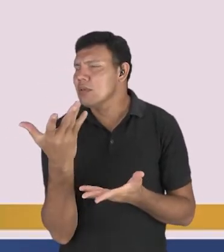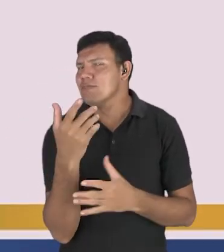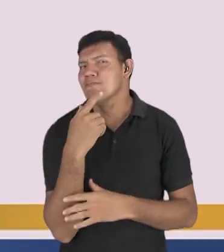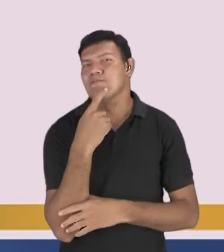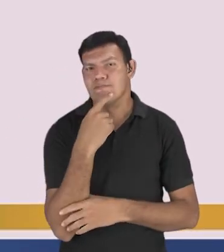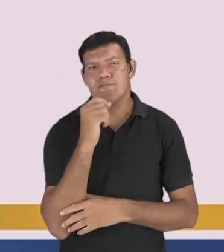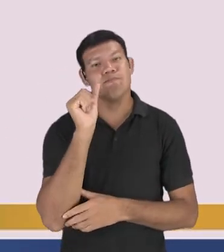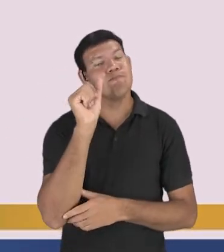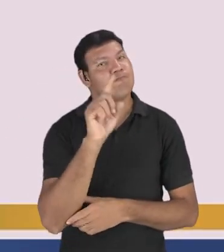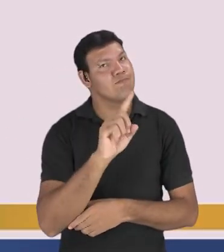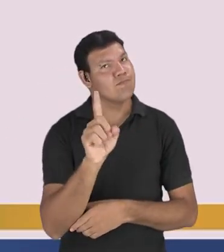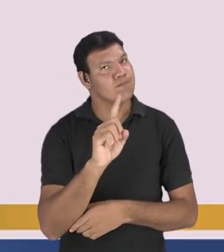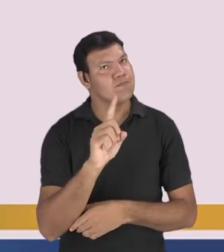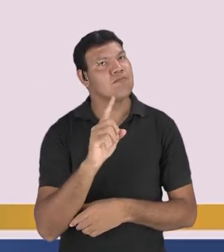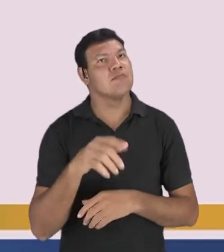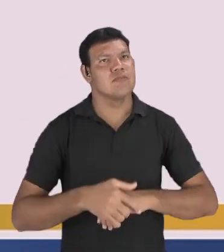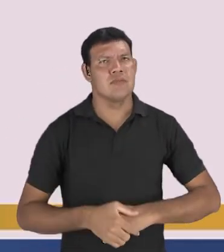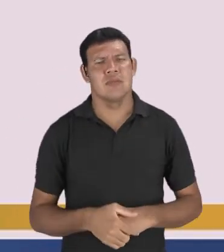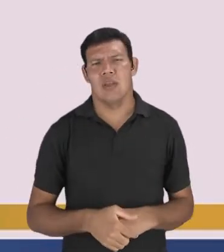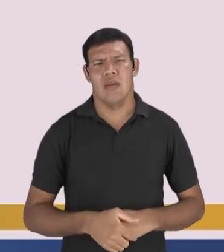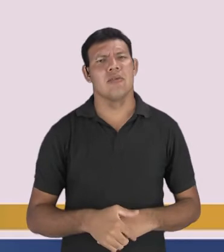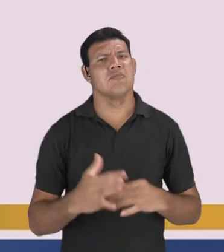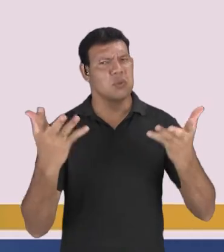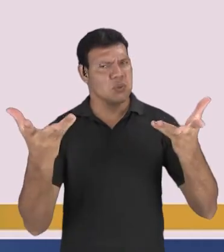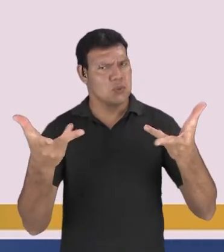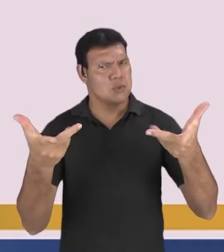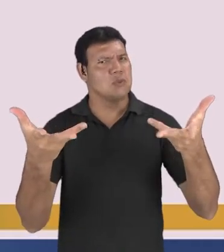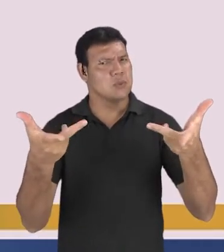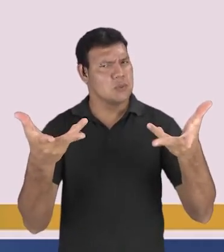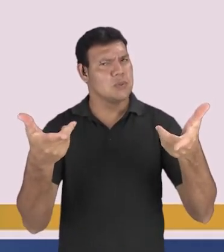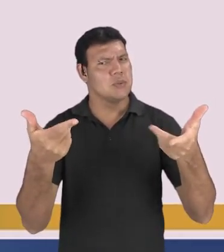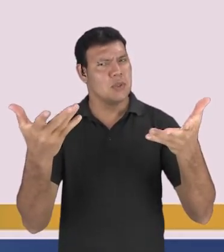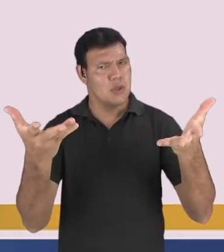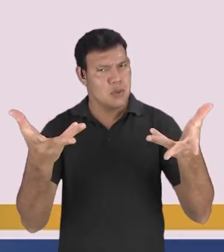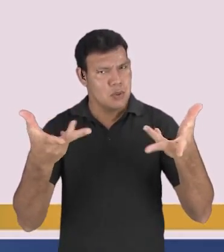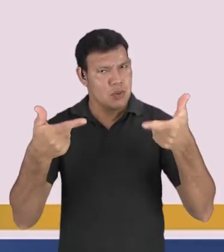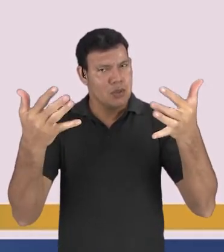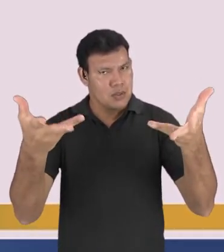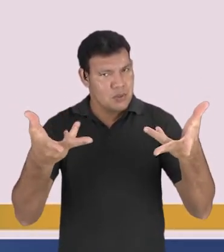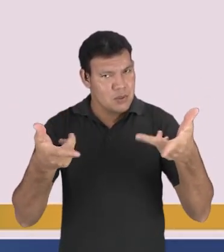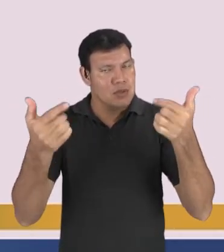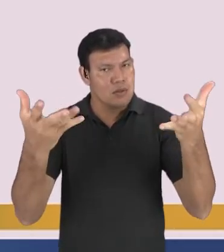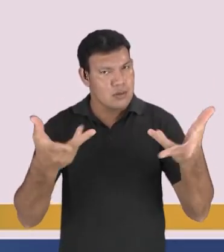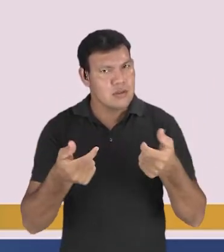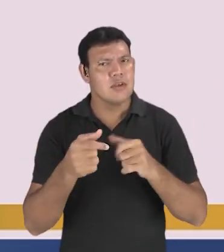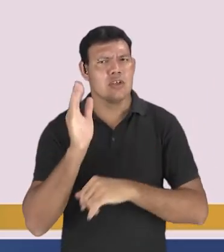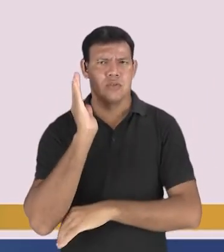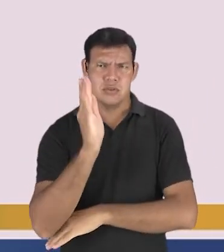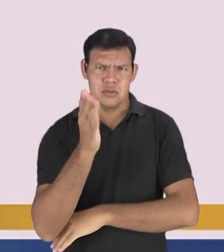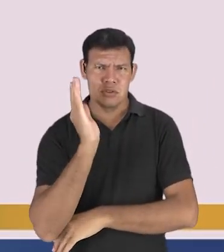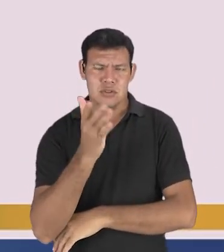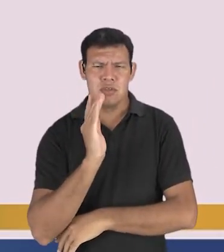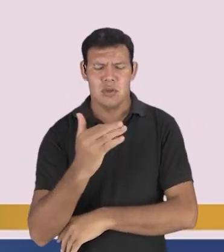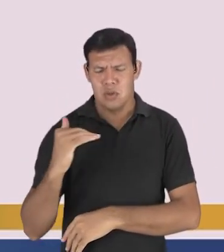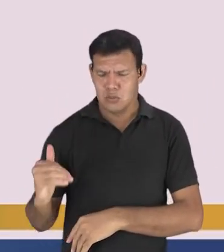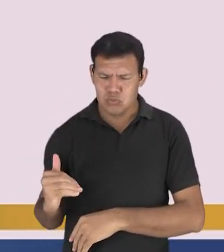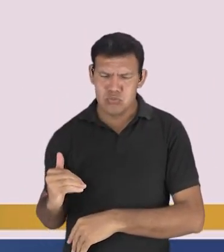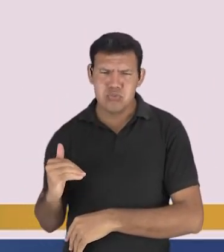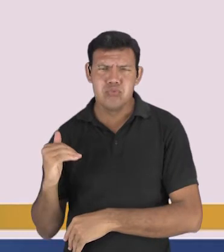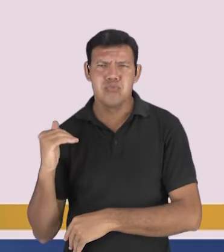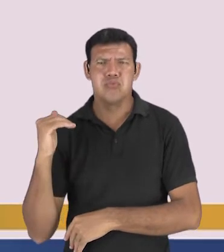cerâmica da Ilha de Marajó. Gente, essa cerâmica ela tem um padrão de formas